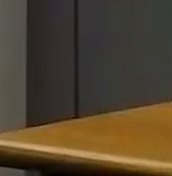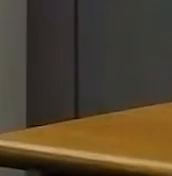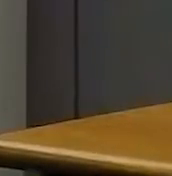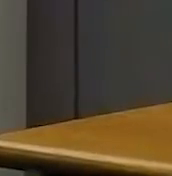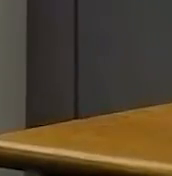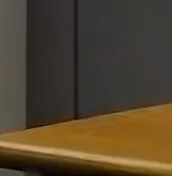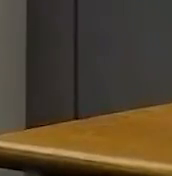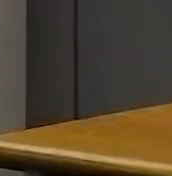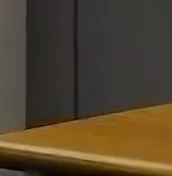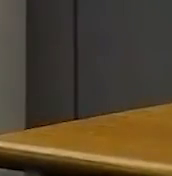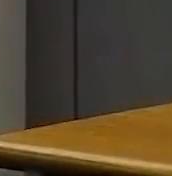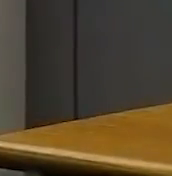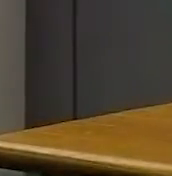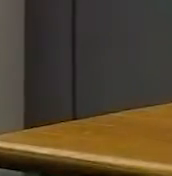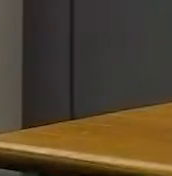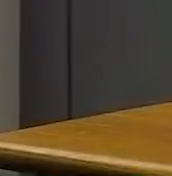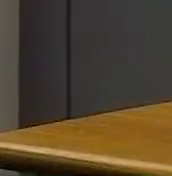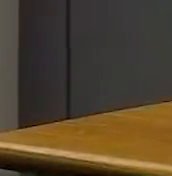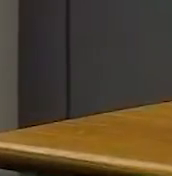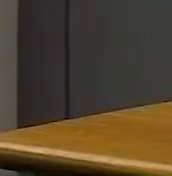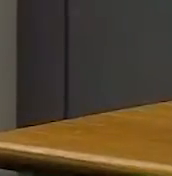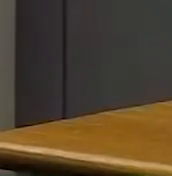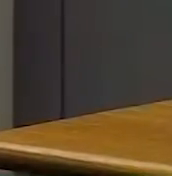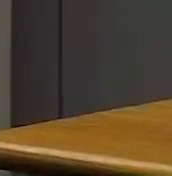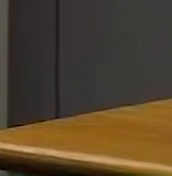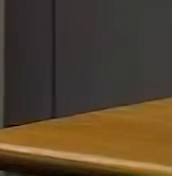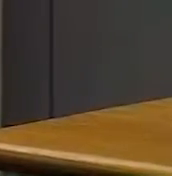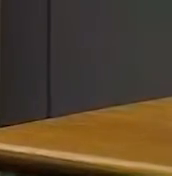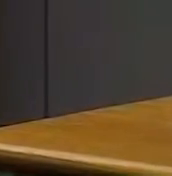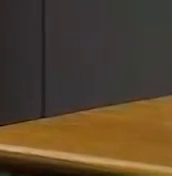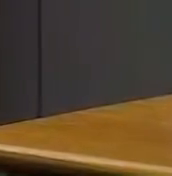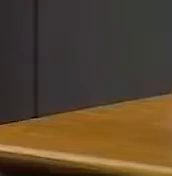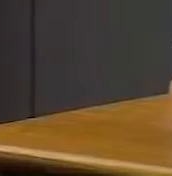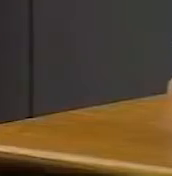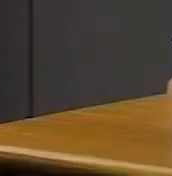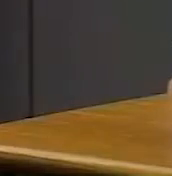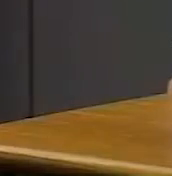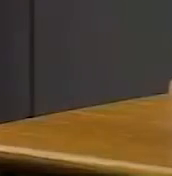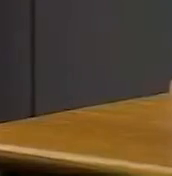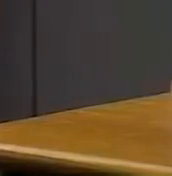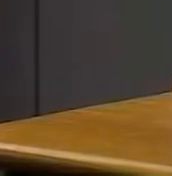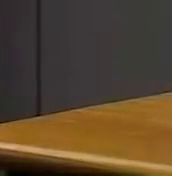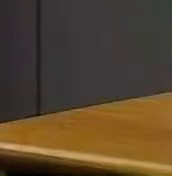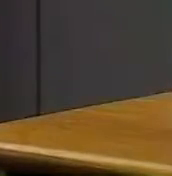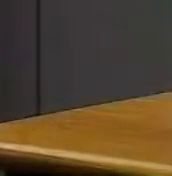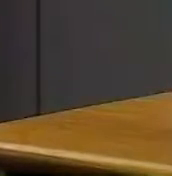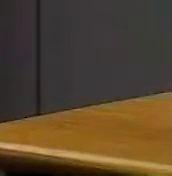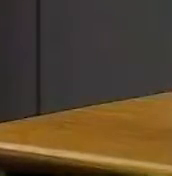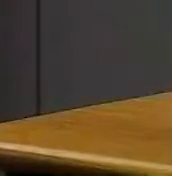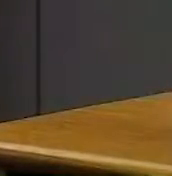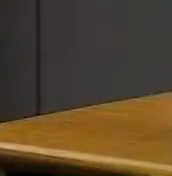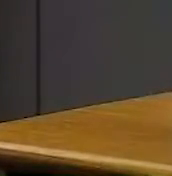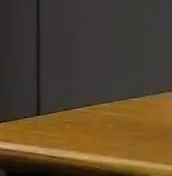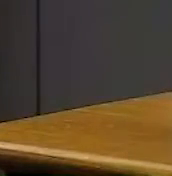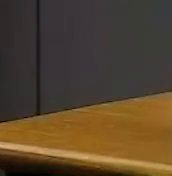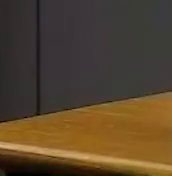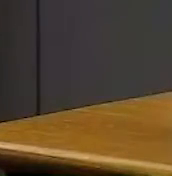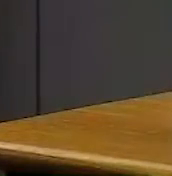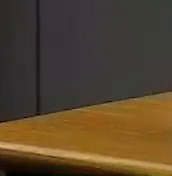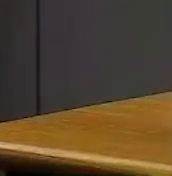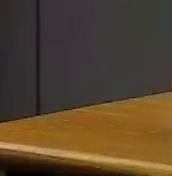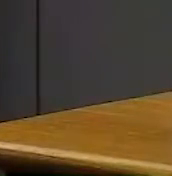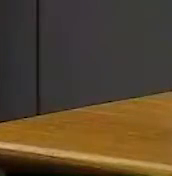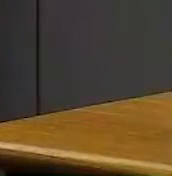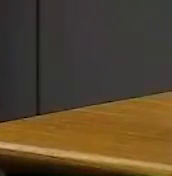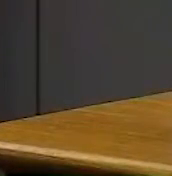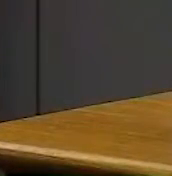mantendo os 120 leitos, um pouco mais de 120 leitos para UTI, mas a ocupação